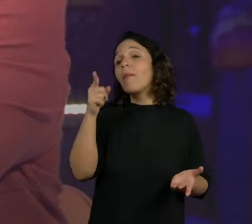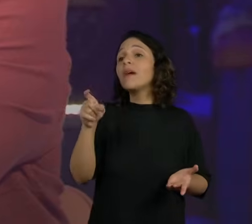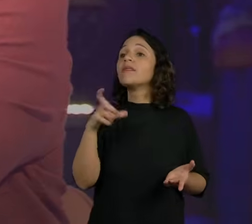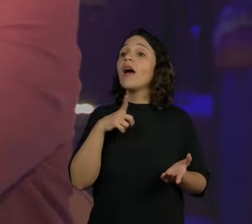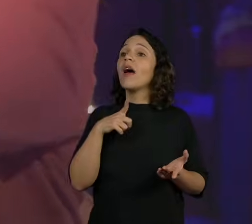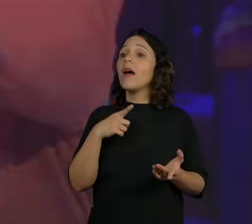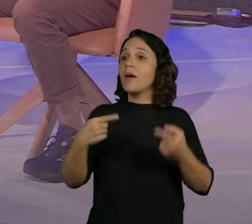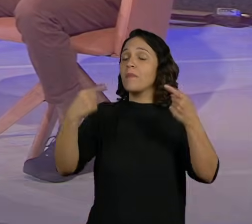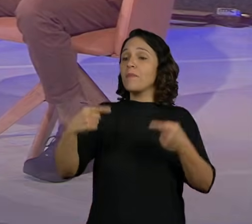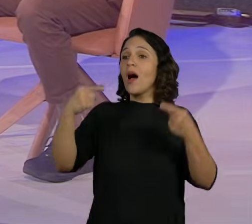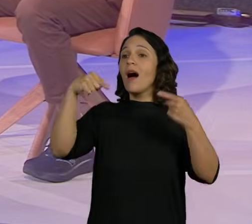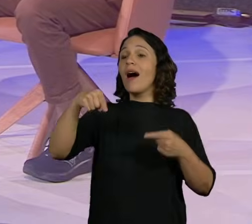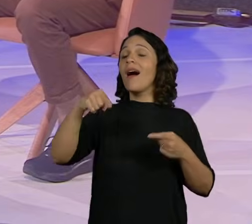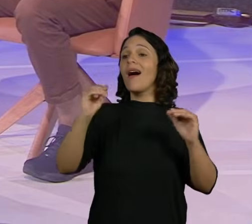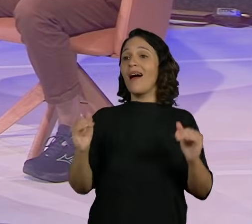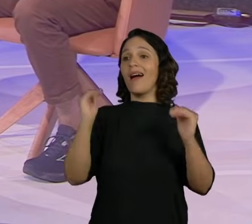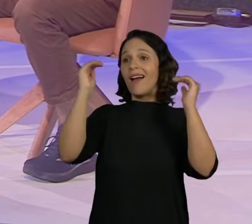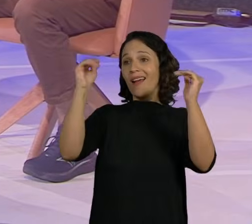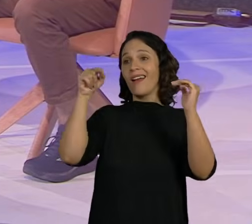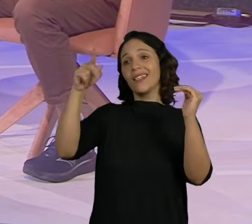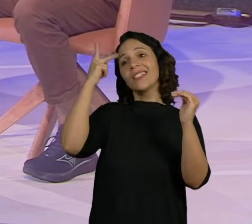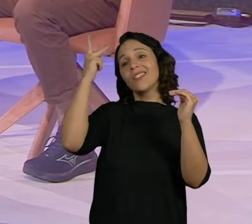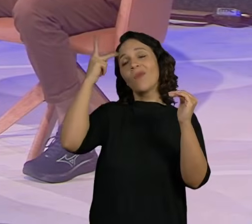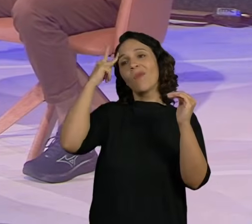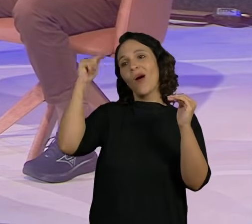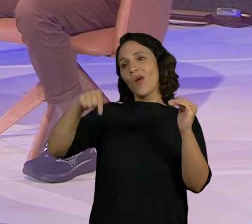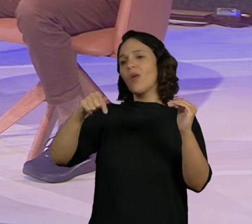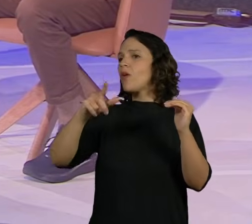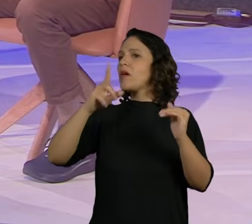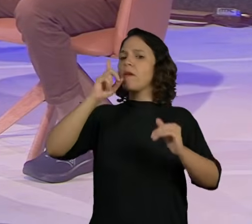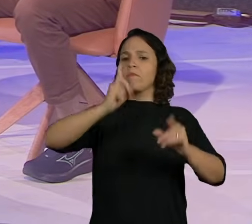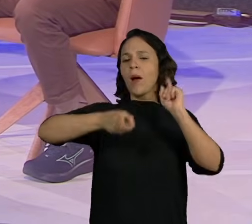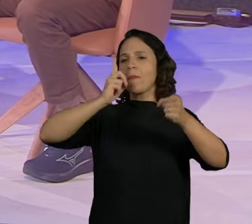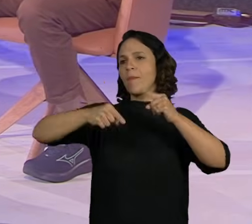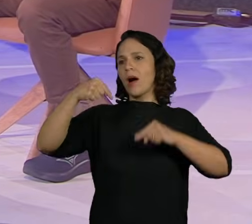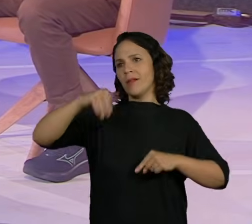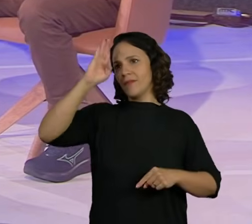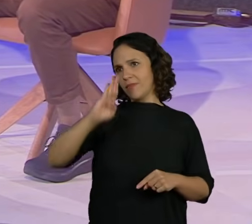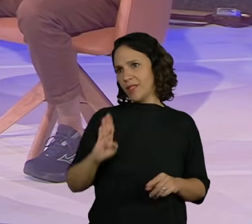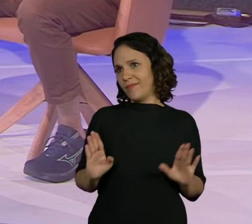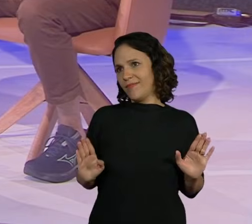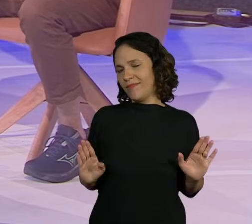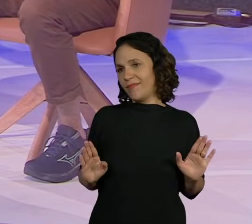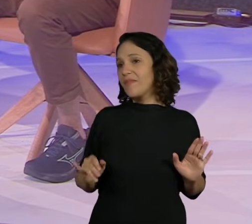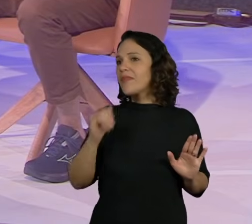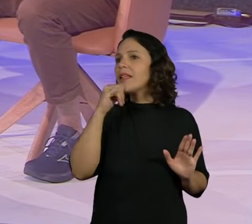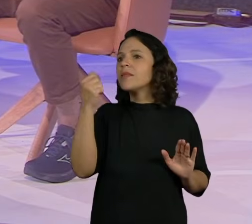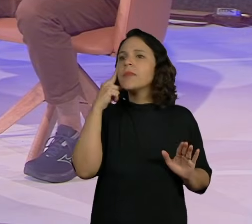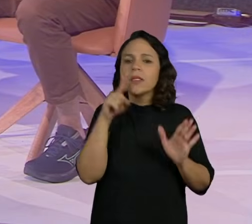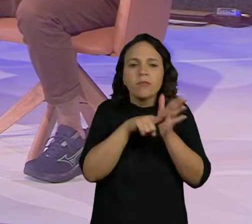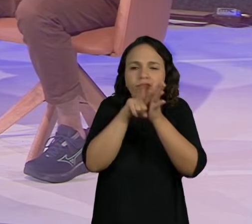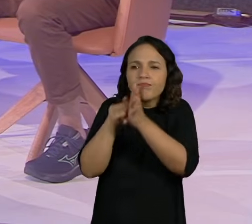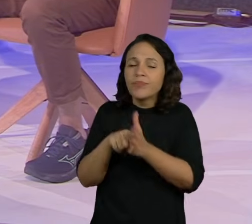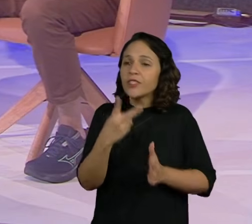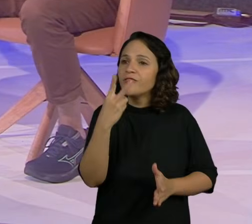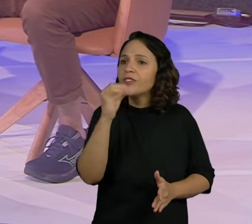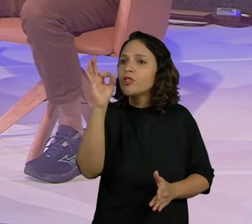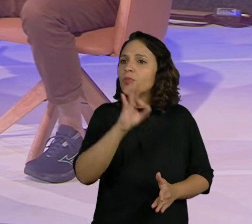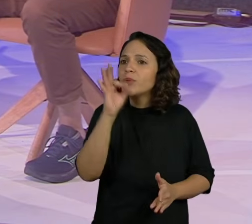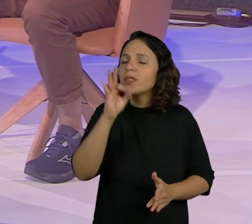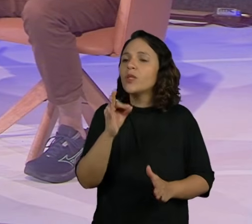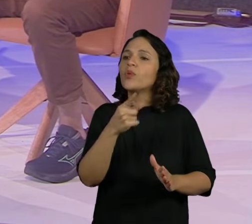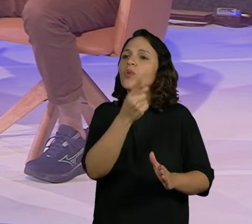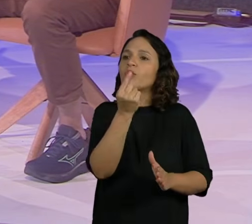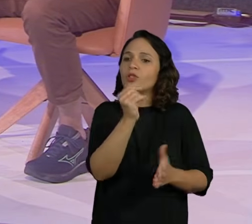elite de São Paulo, que é a elite que manda nesse país. Né? Quando ela tem que aturar que, sei lá, 20% do orçamento público possa